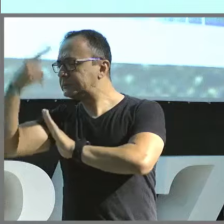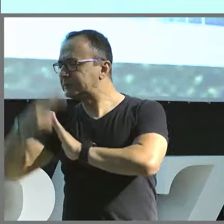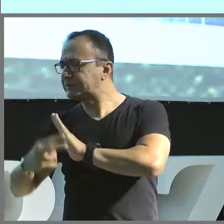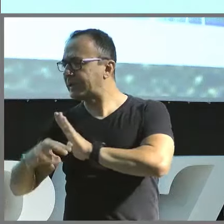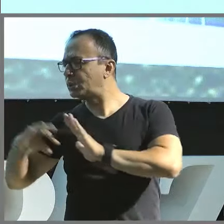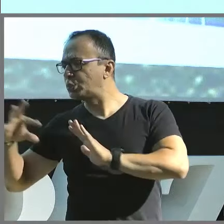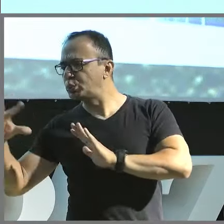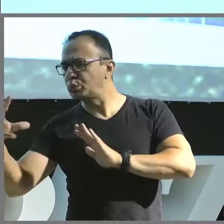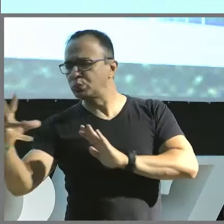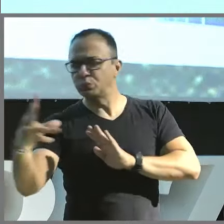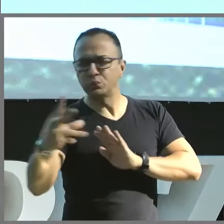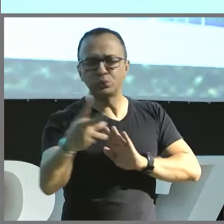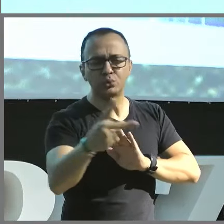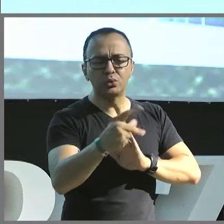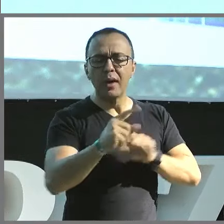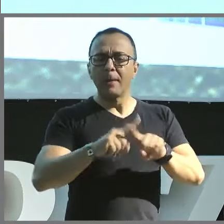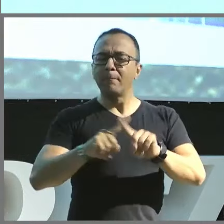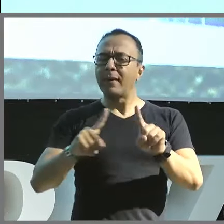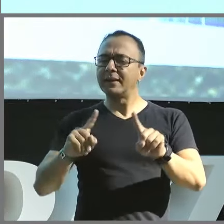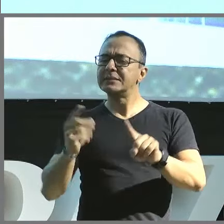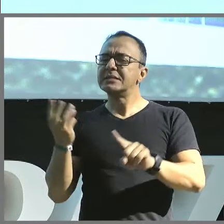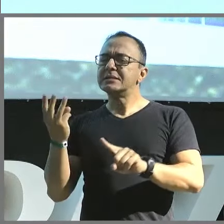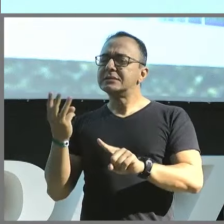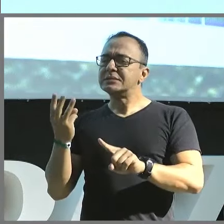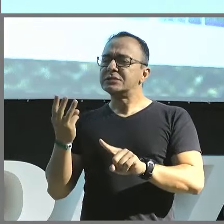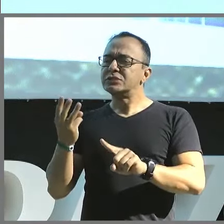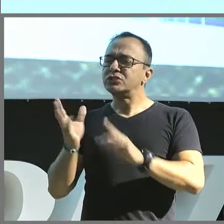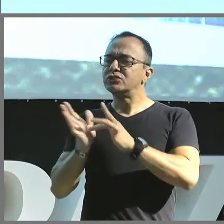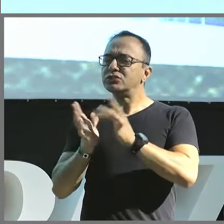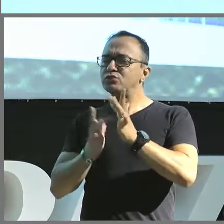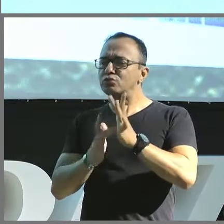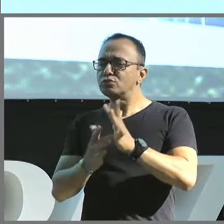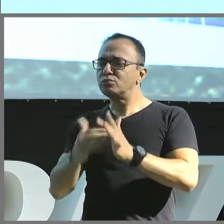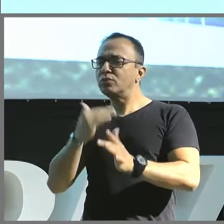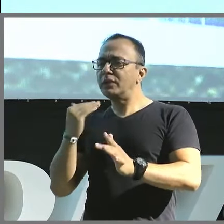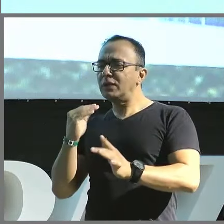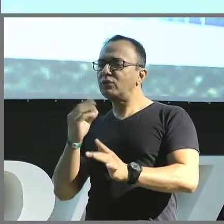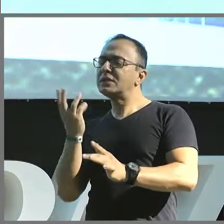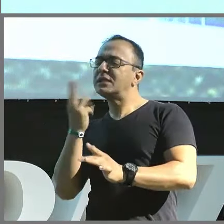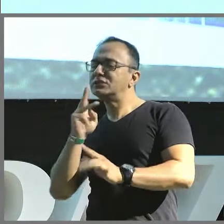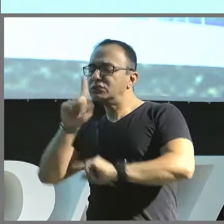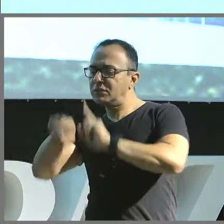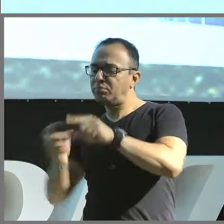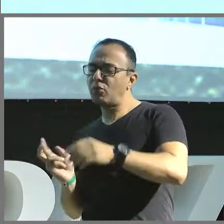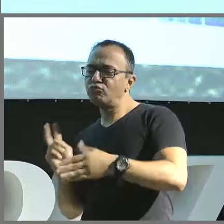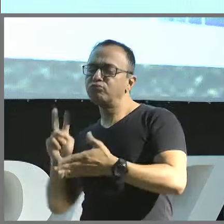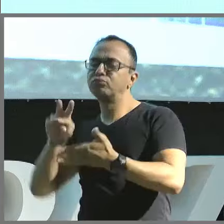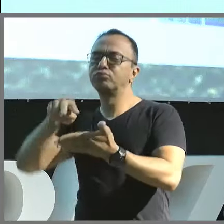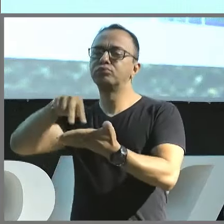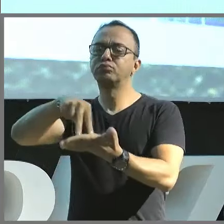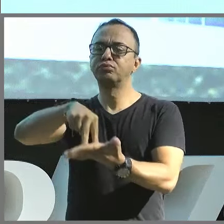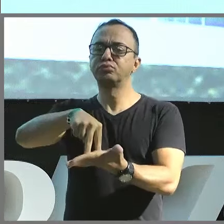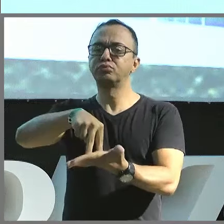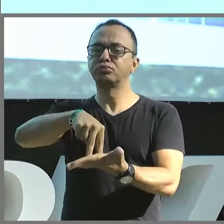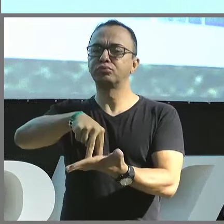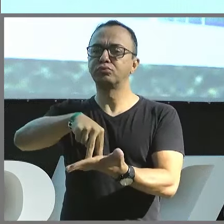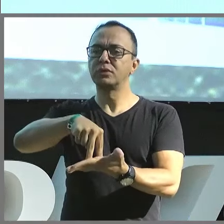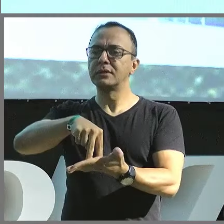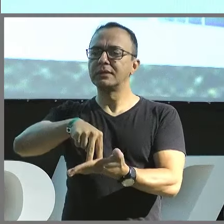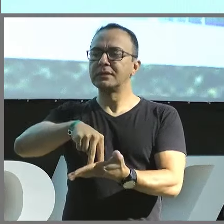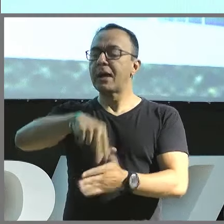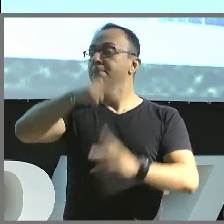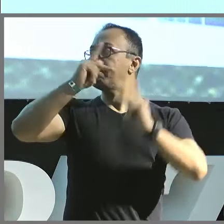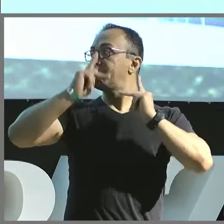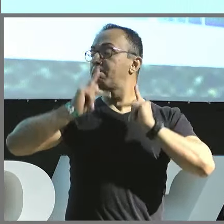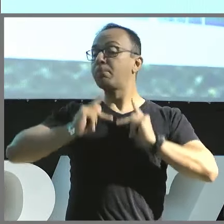não estabeleceu sequer uma atitude de alguém que estava magoado com